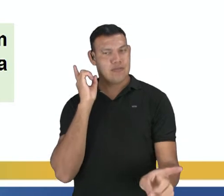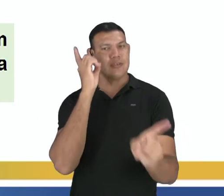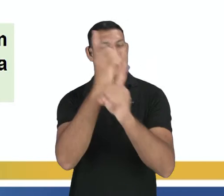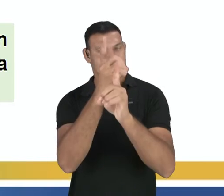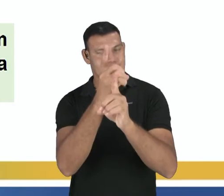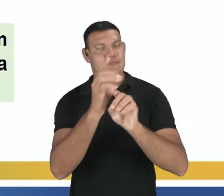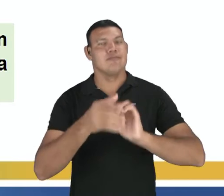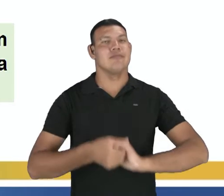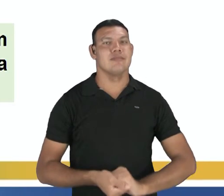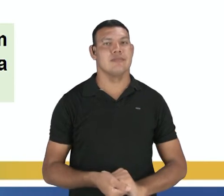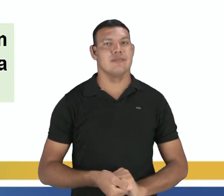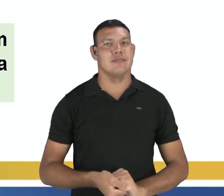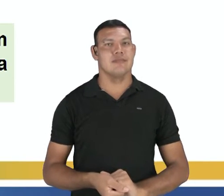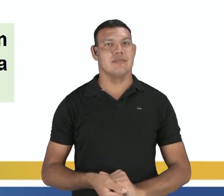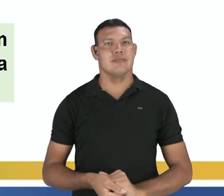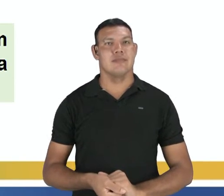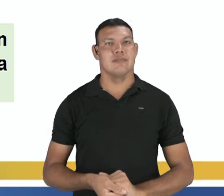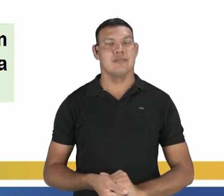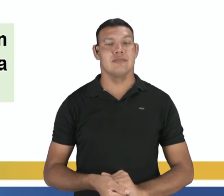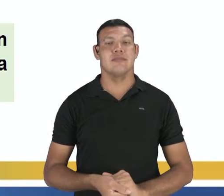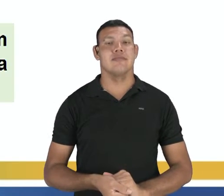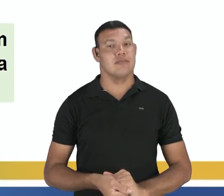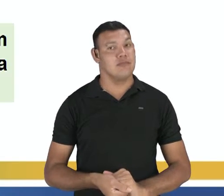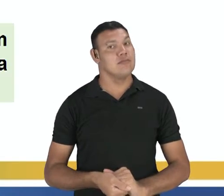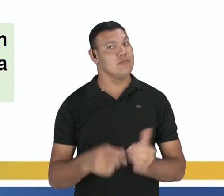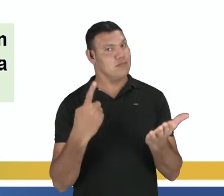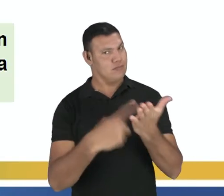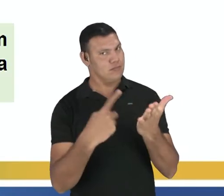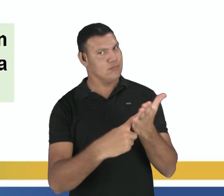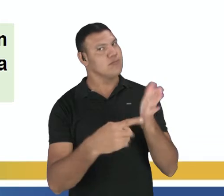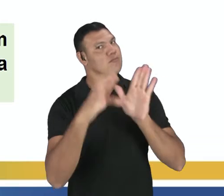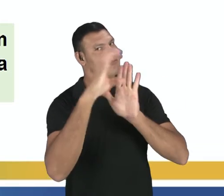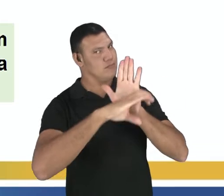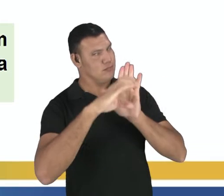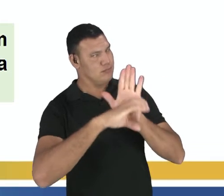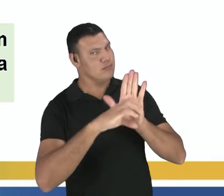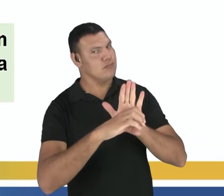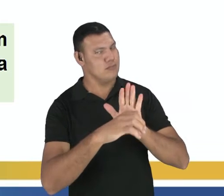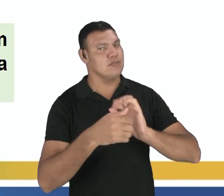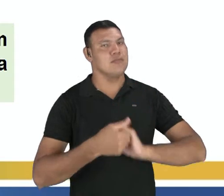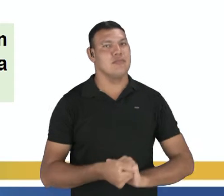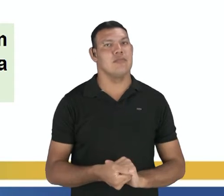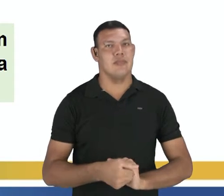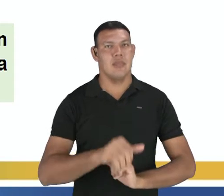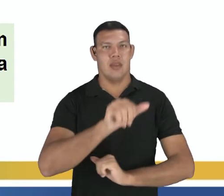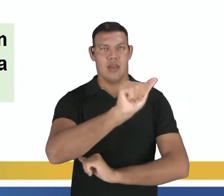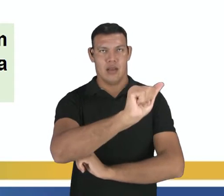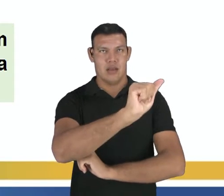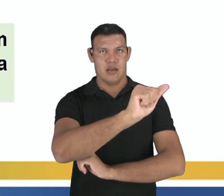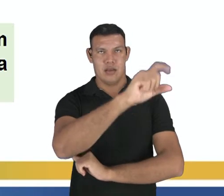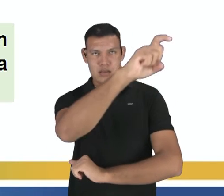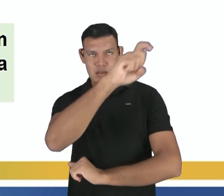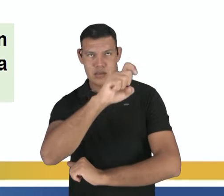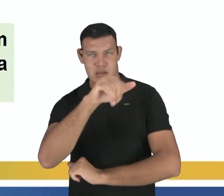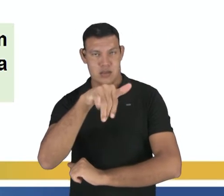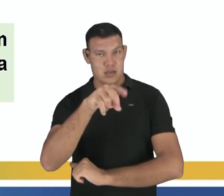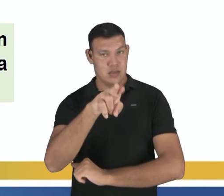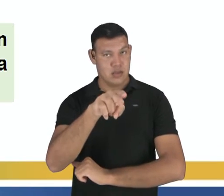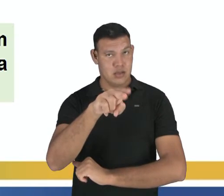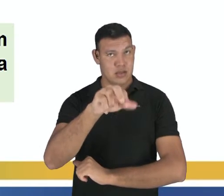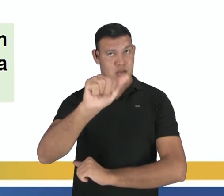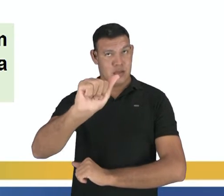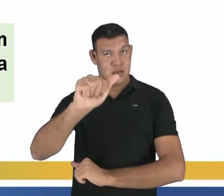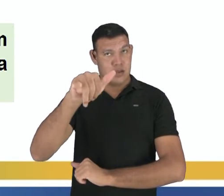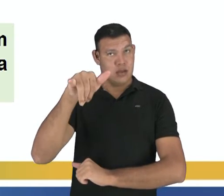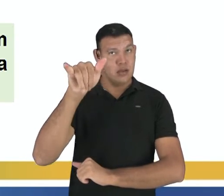expoente, conforme a definição, né? Que é o a elevado a x igual ao a elevado